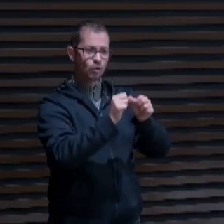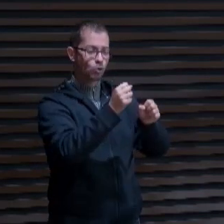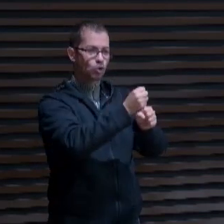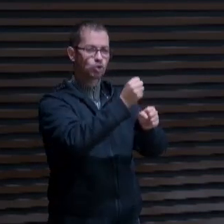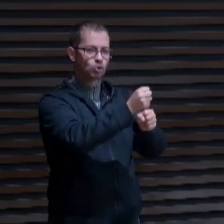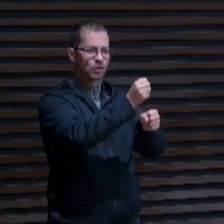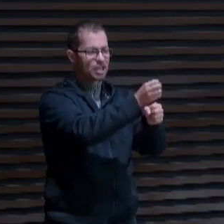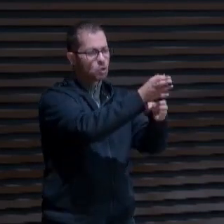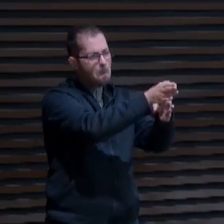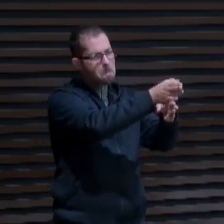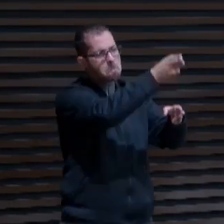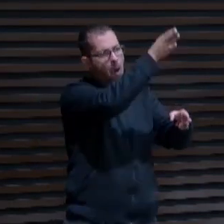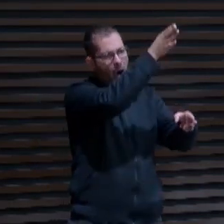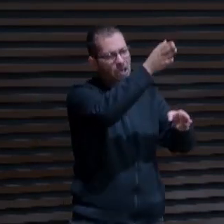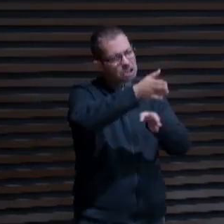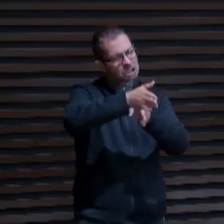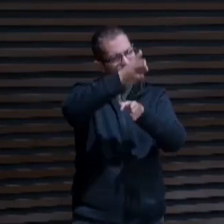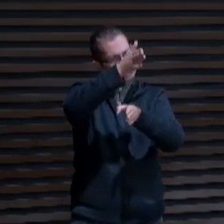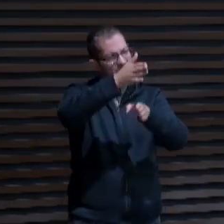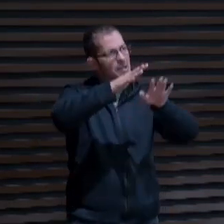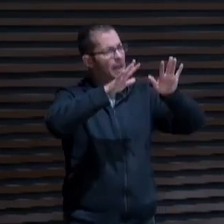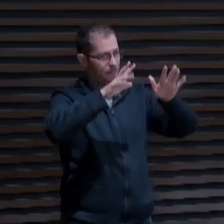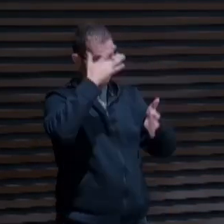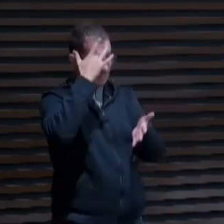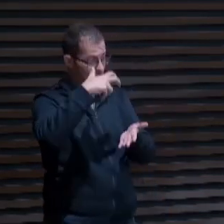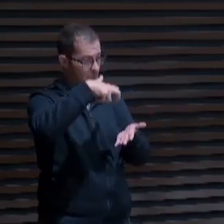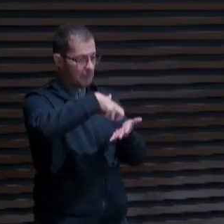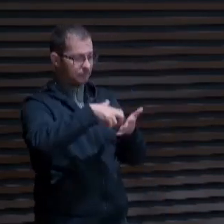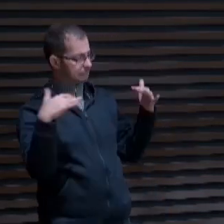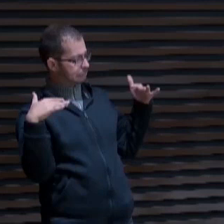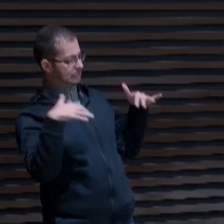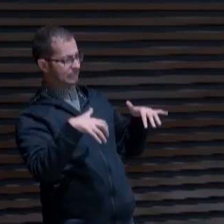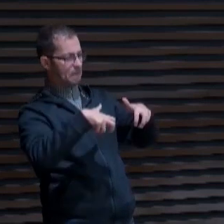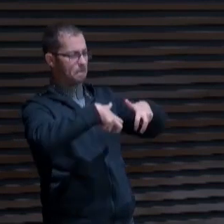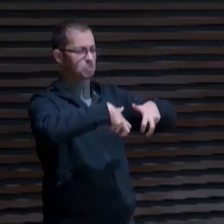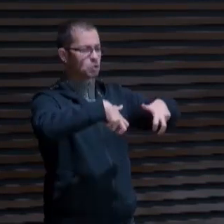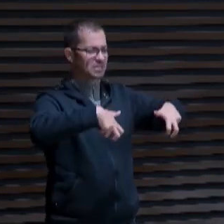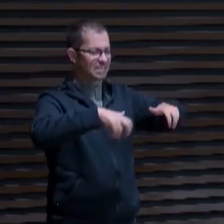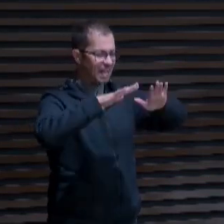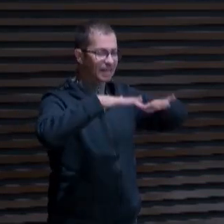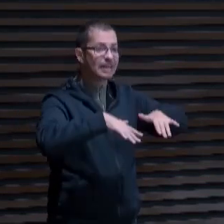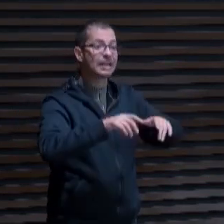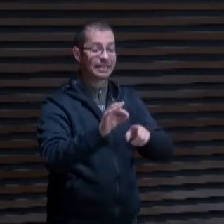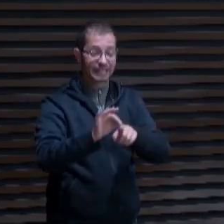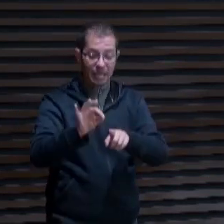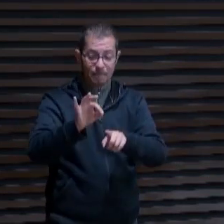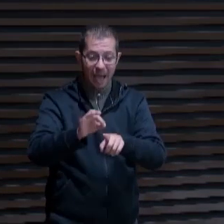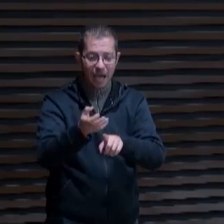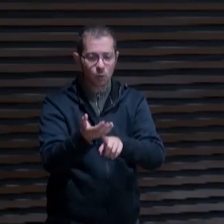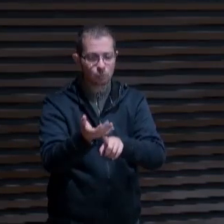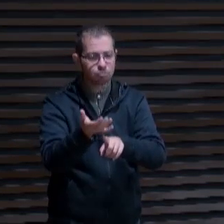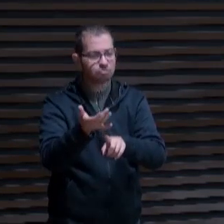colunas e postes ídolos, para se prostrarem diante deles. Eles queimaram incenso, versículo